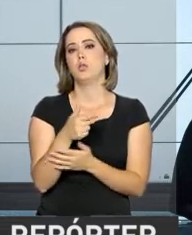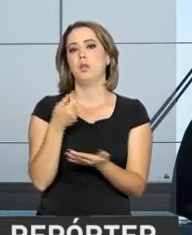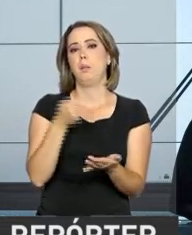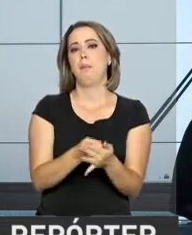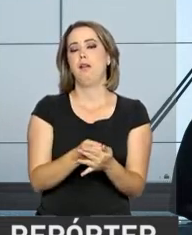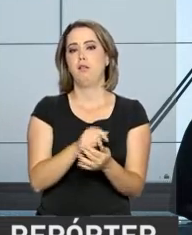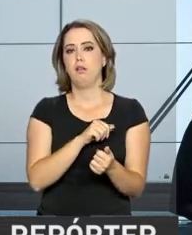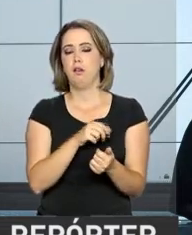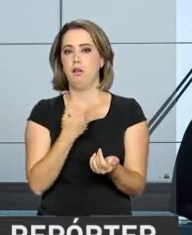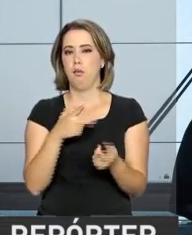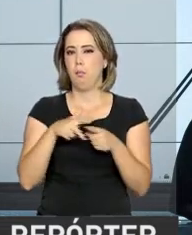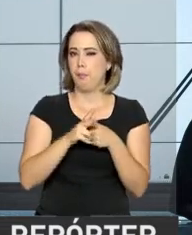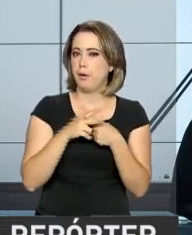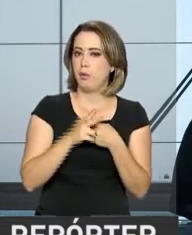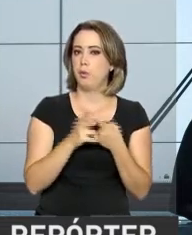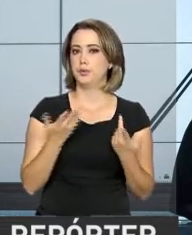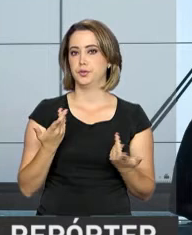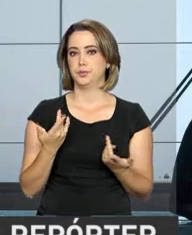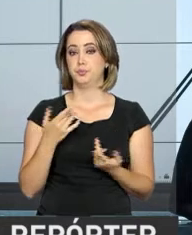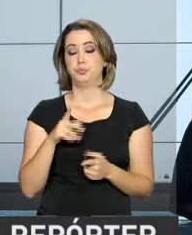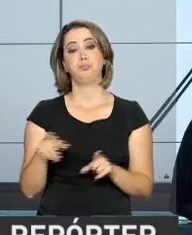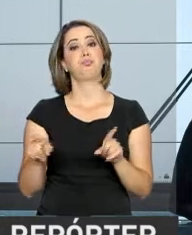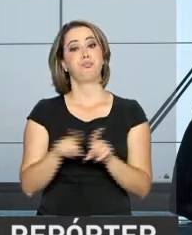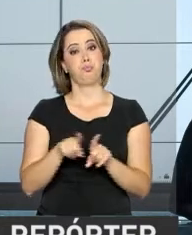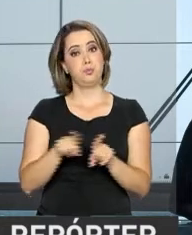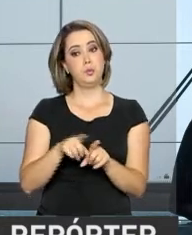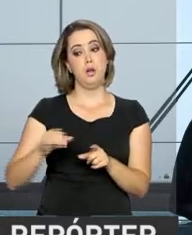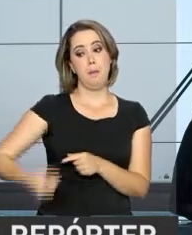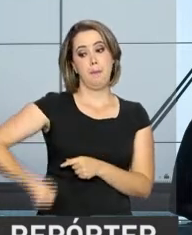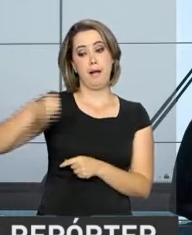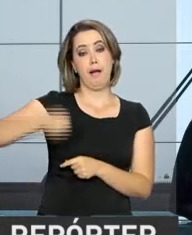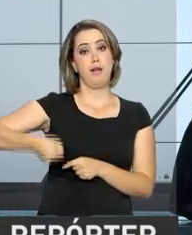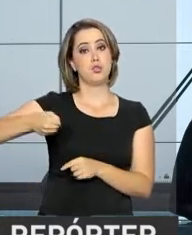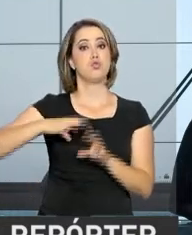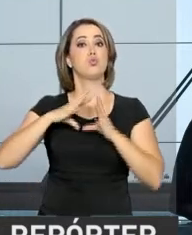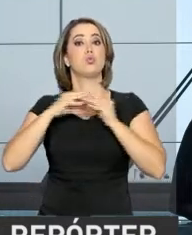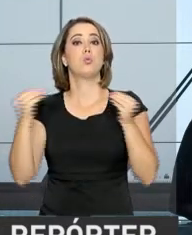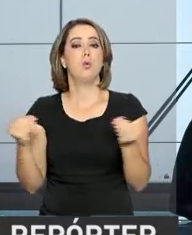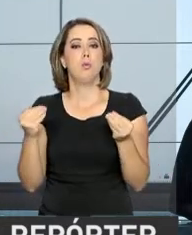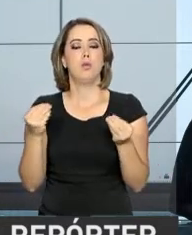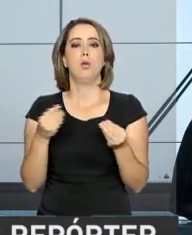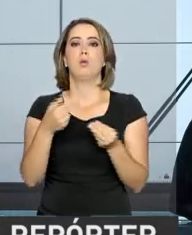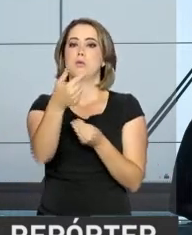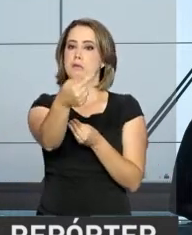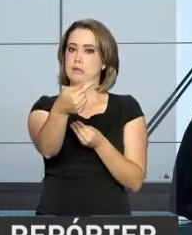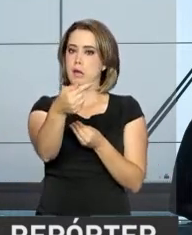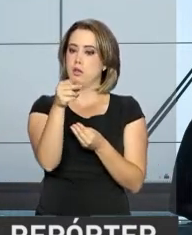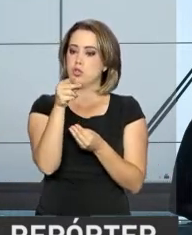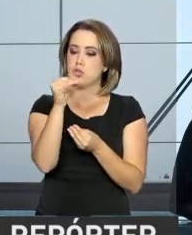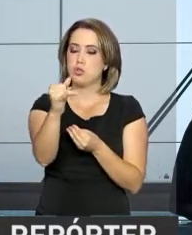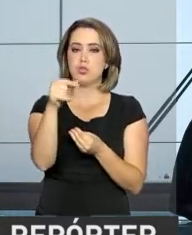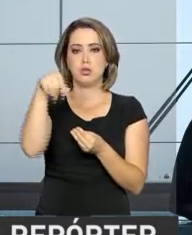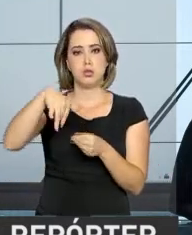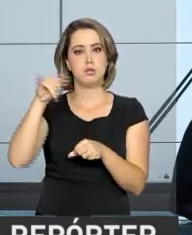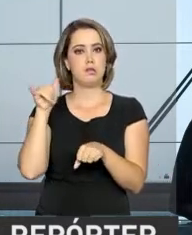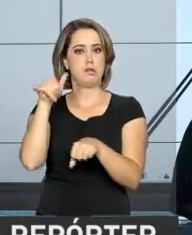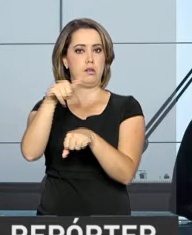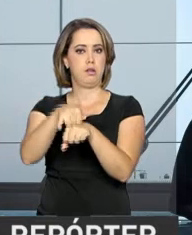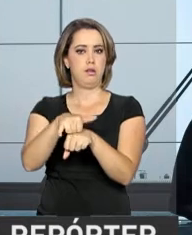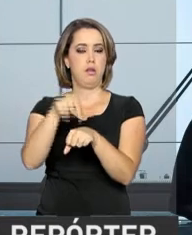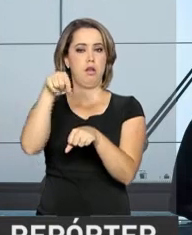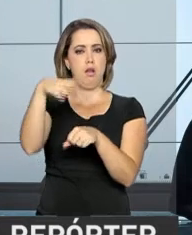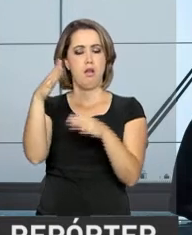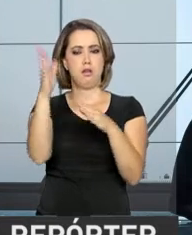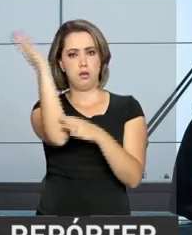outra mudança é que a bagagem extraviada deverá ser restituído em sete dias para vôos domésticos e